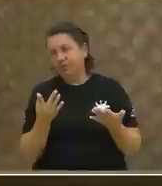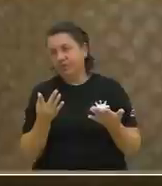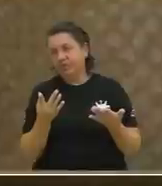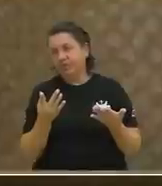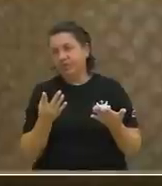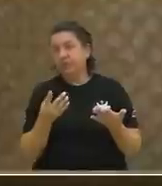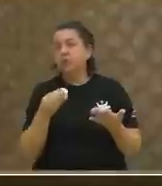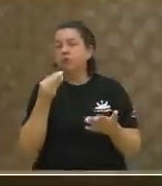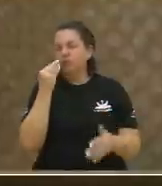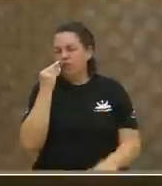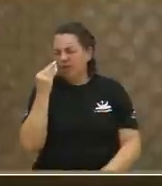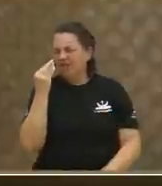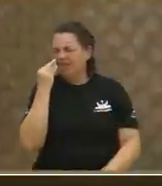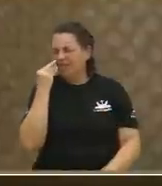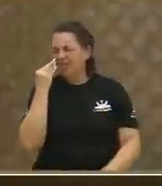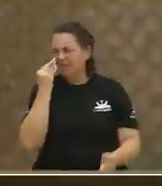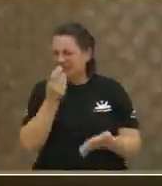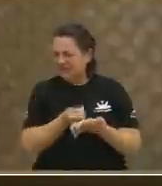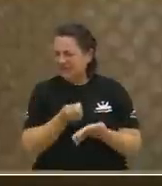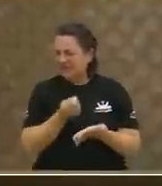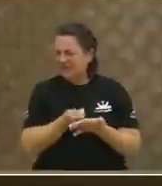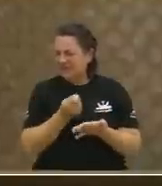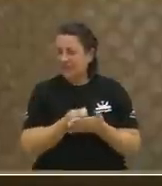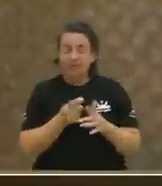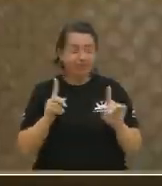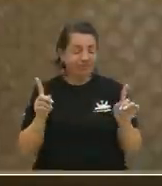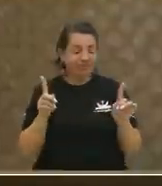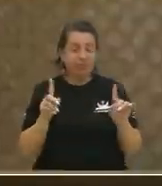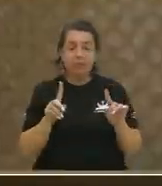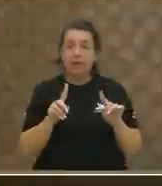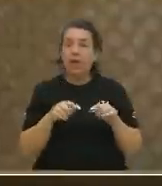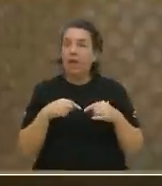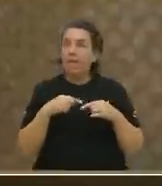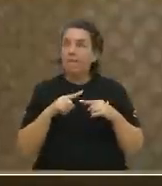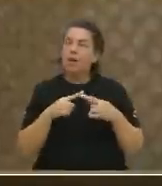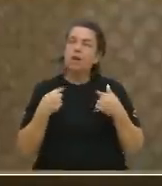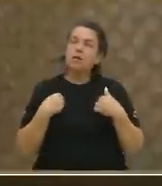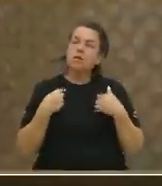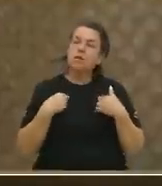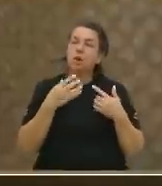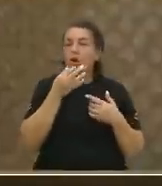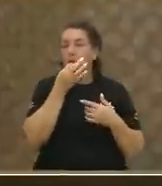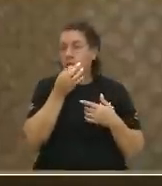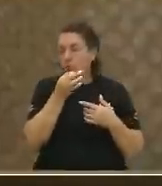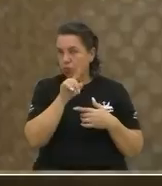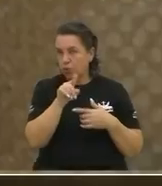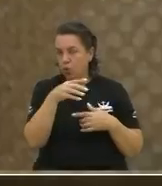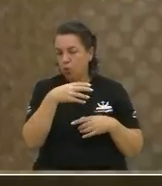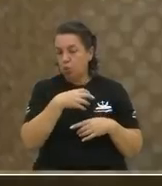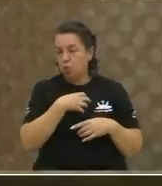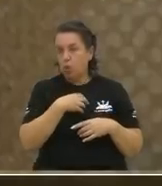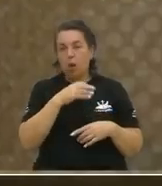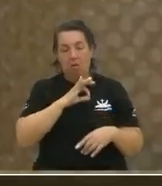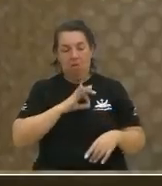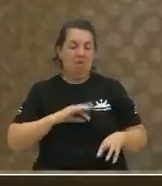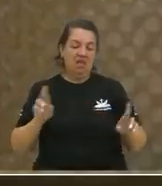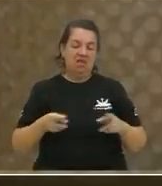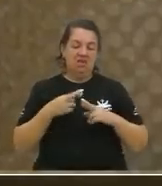Eu estou tentando, batendo, não está dando certo. Então, minha sugestão não é fazer do jeito do padre